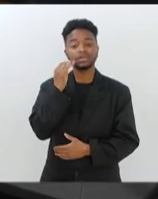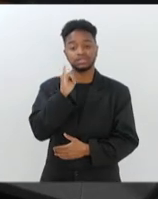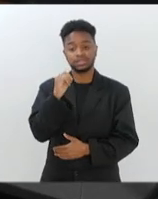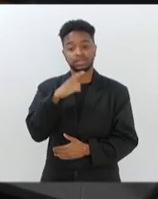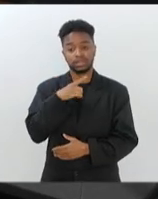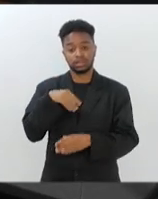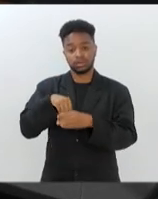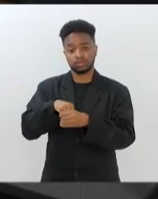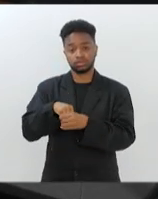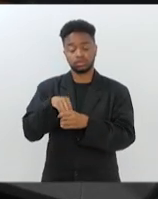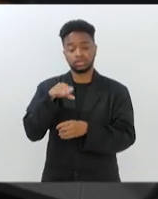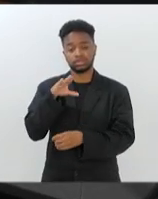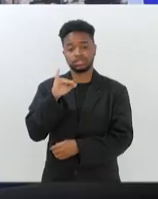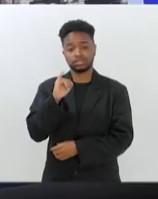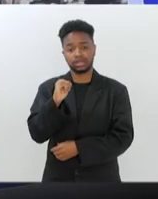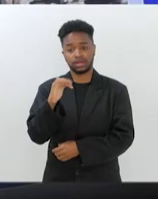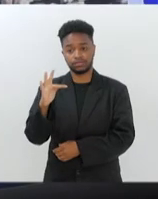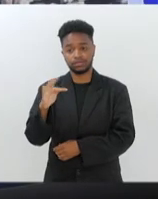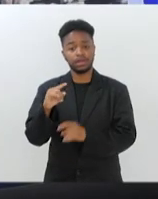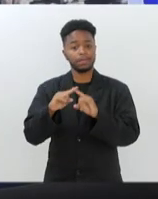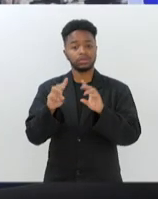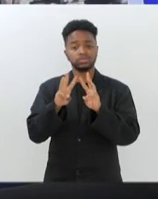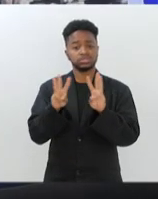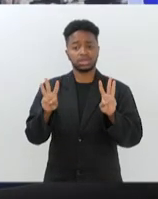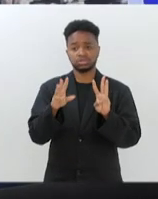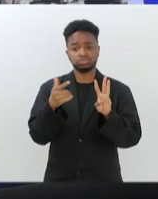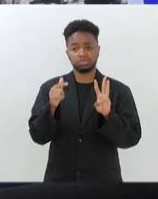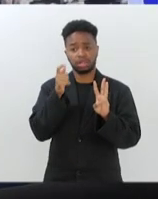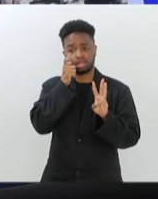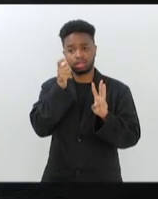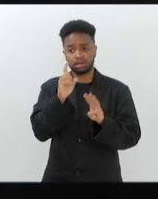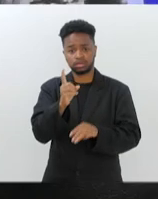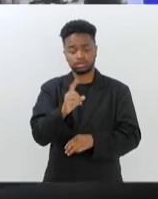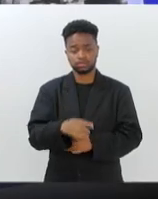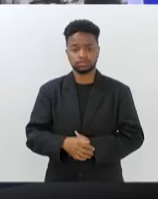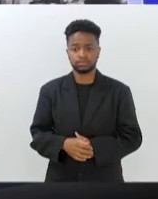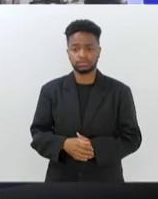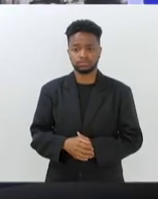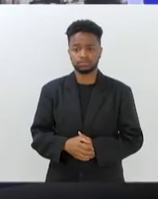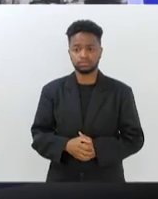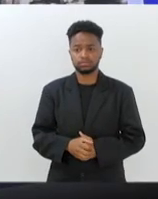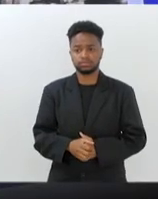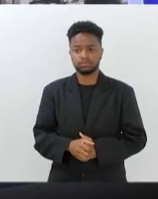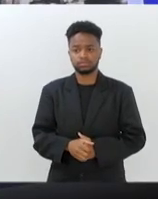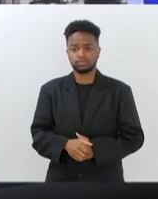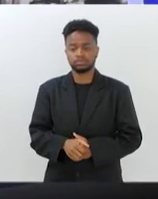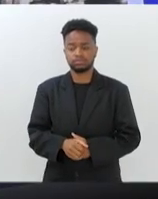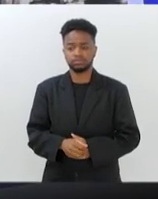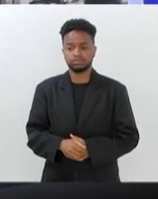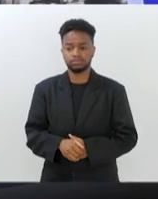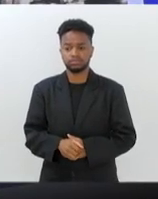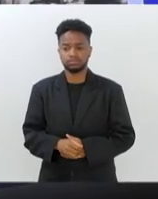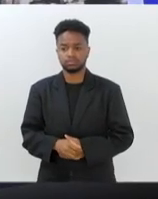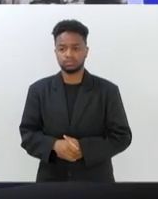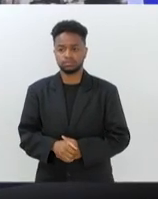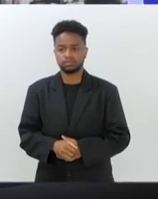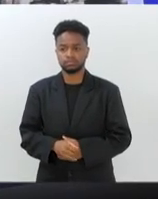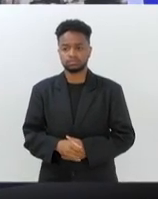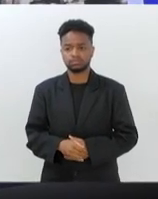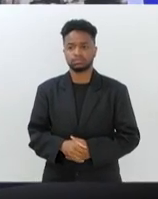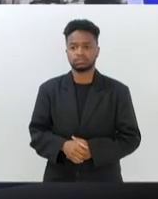não me interessa saber Portal oficiala o link tem do CAF não não o link link mas o link da Casa Civil para mim